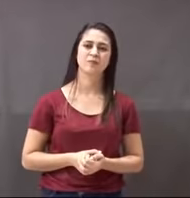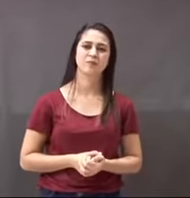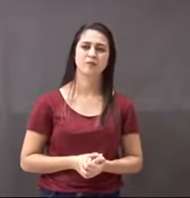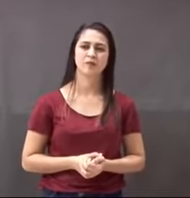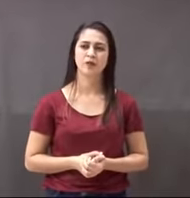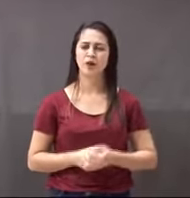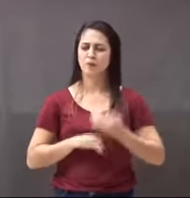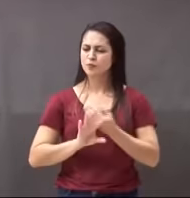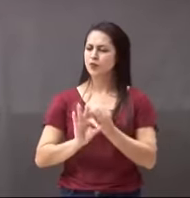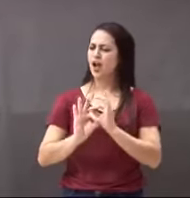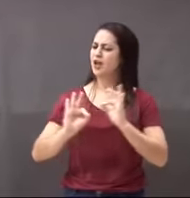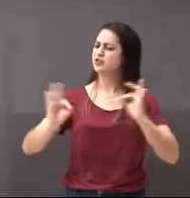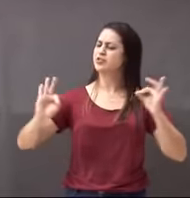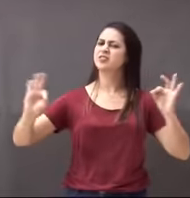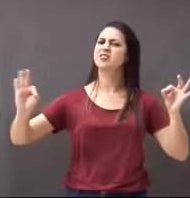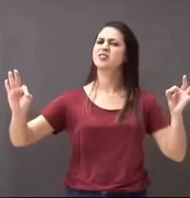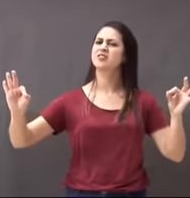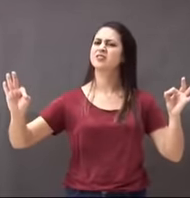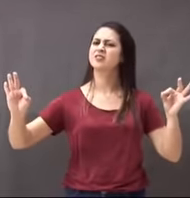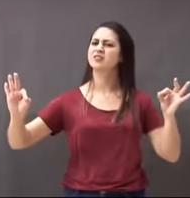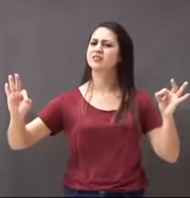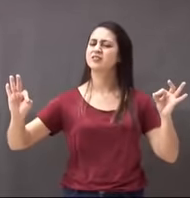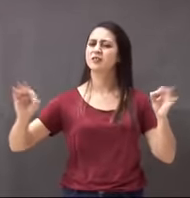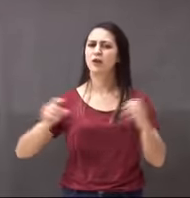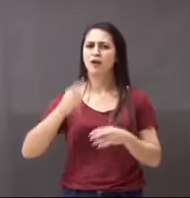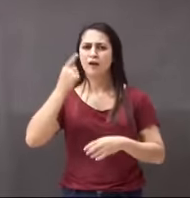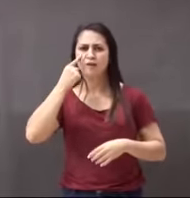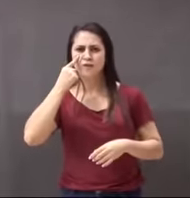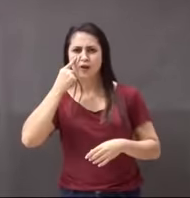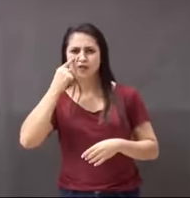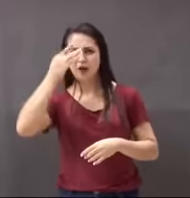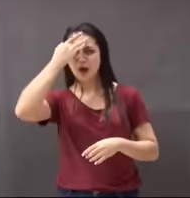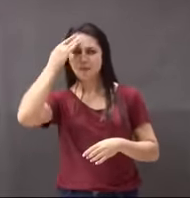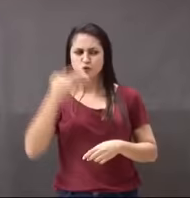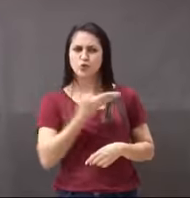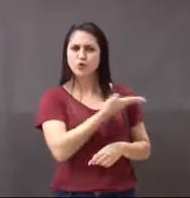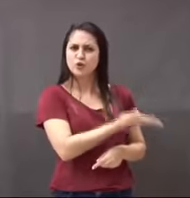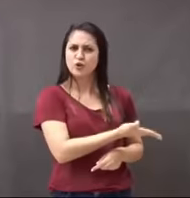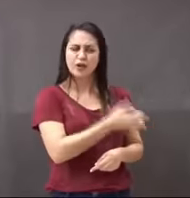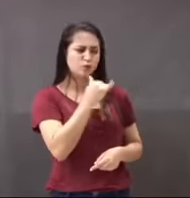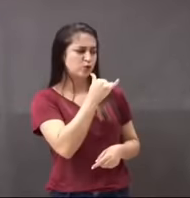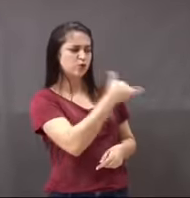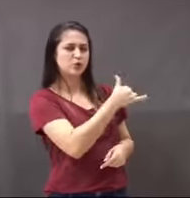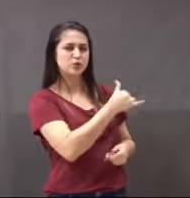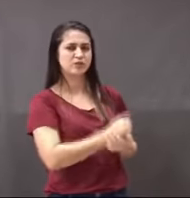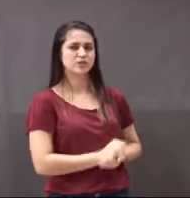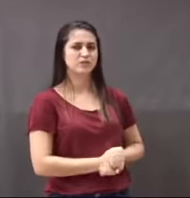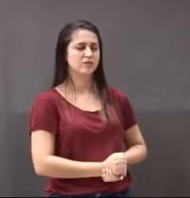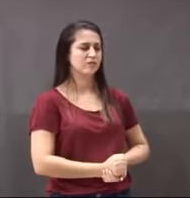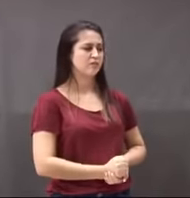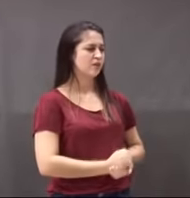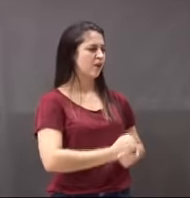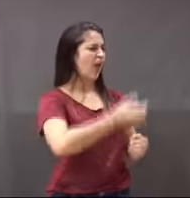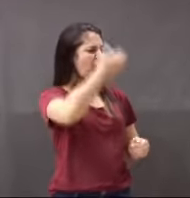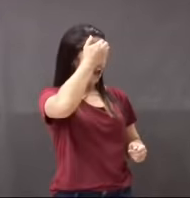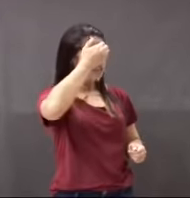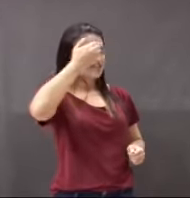Mesma distância, aponta para quem está do teu lado e diga assim: pode